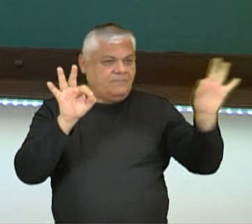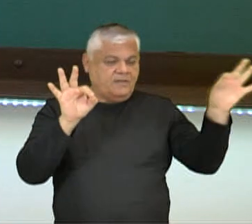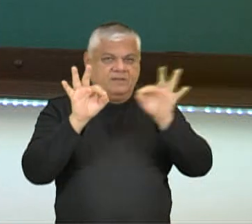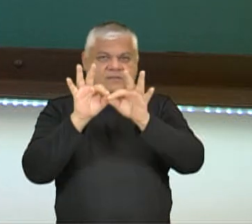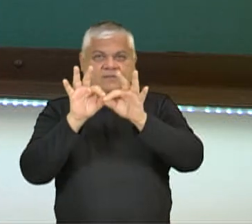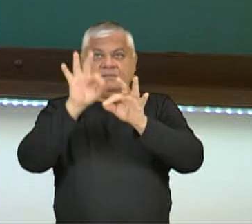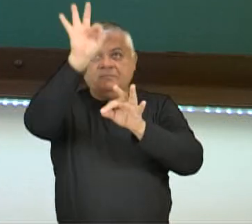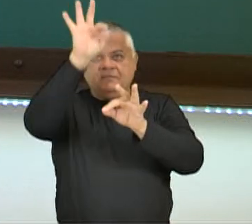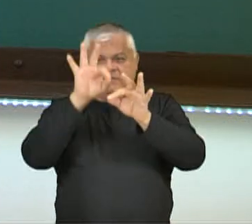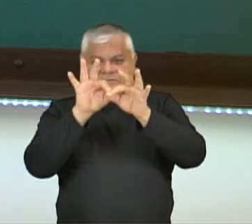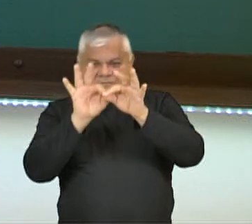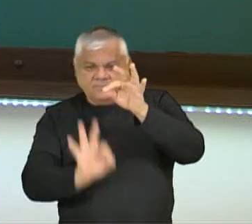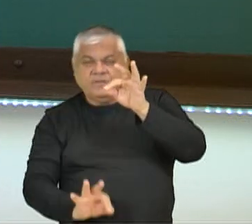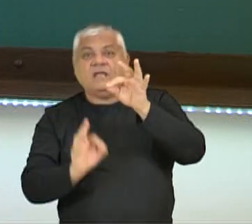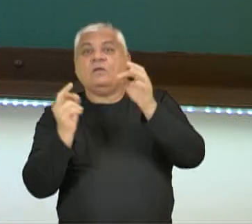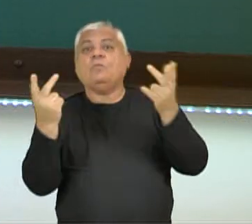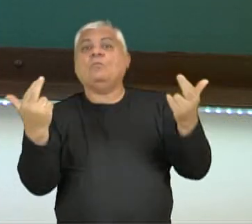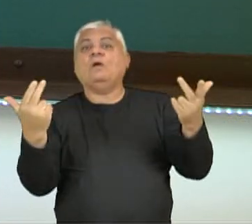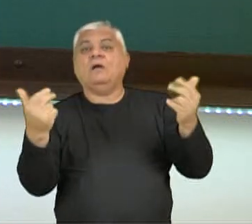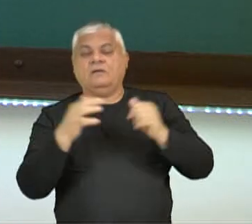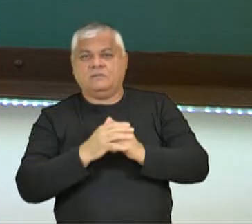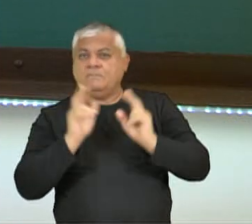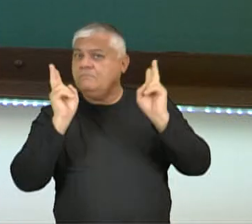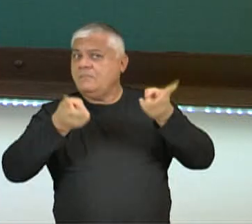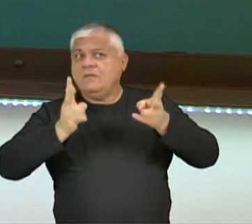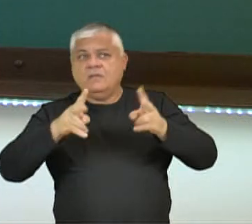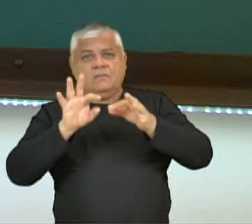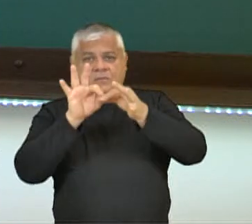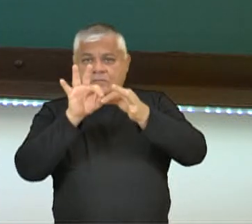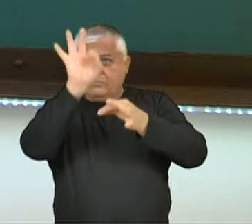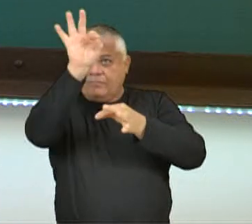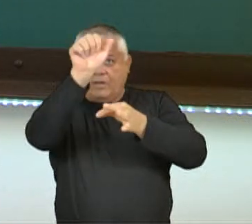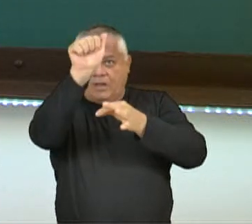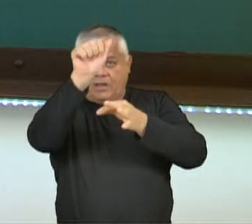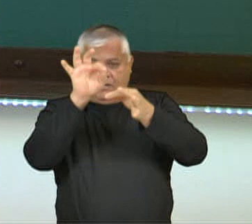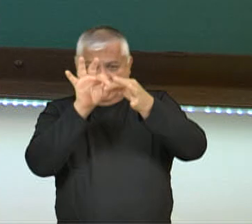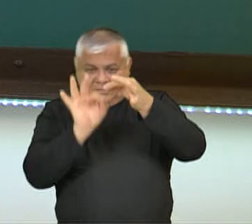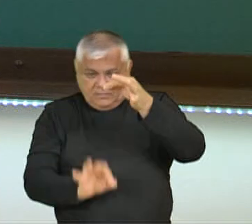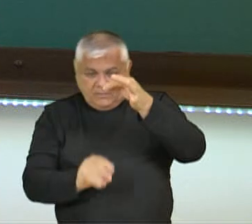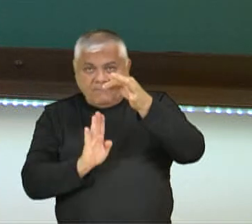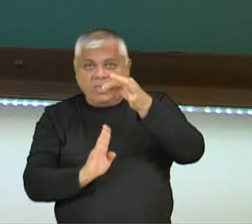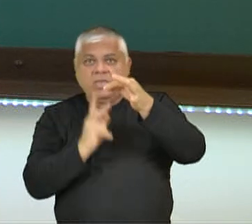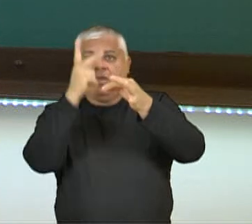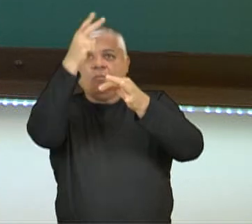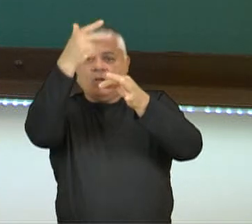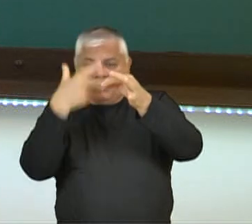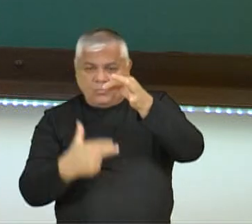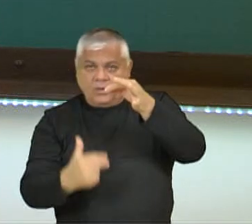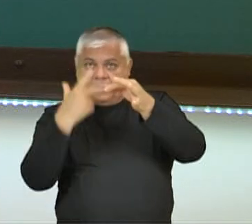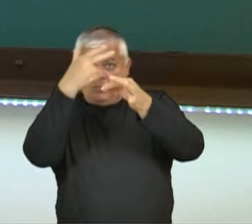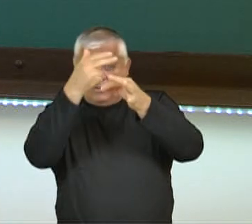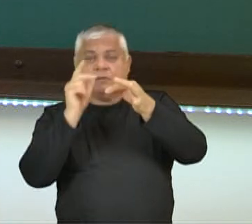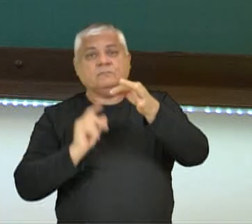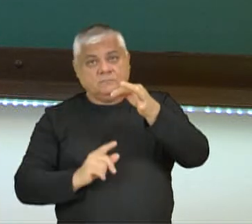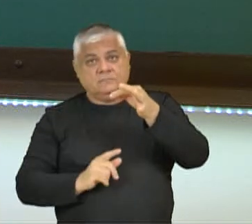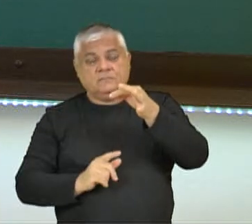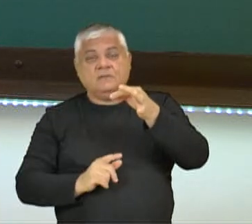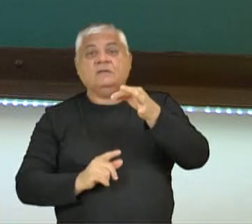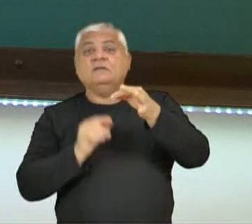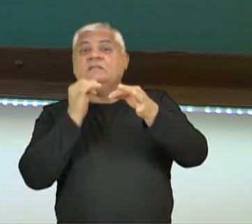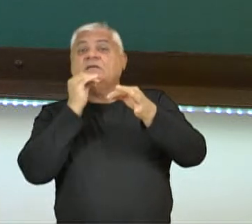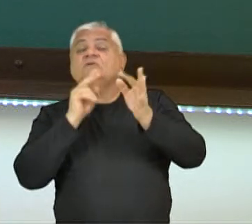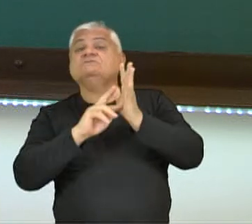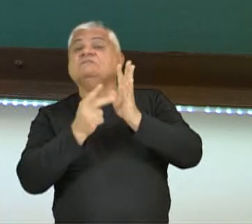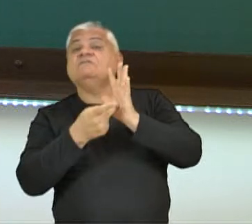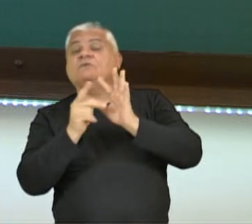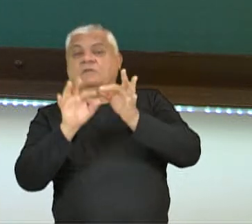Olha o tamanho aqui, ó. O ângulo A não parece que tem o mesmo tamanho do ângulo B no desenho? Parece, né? E tem. Isso